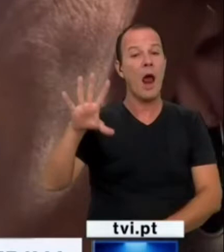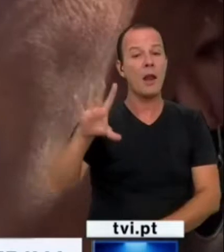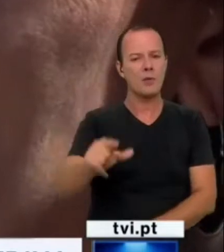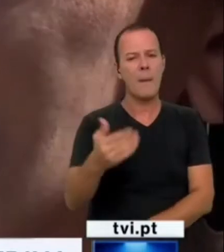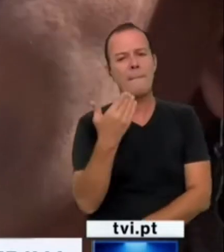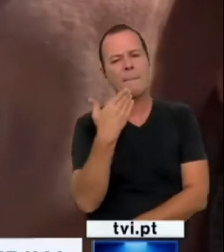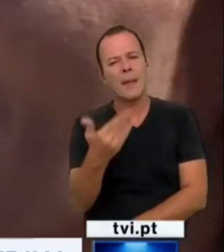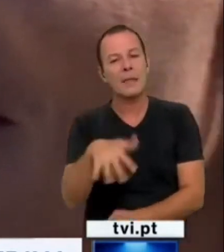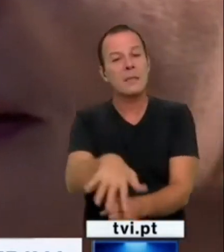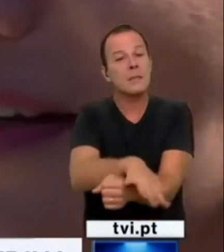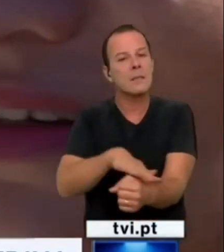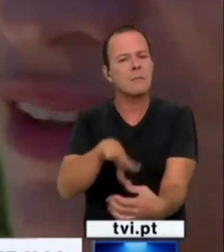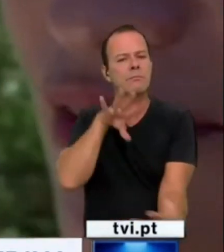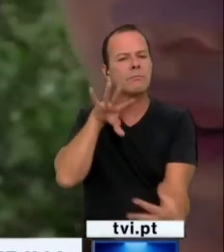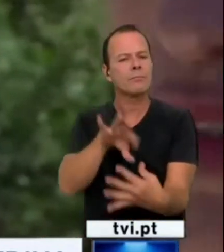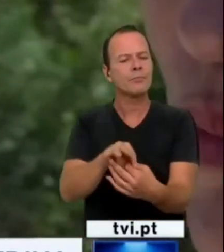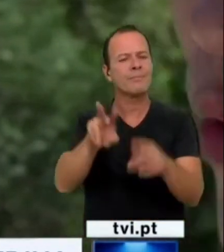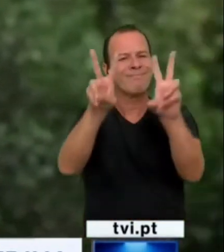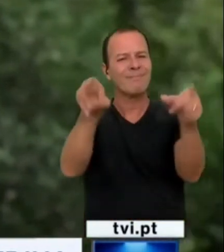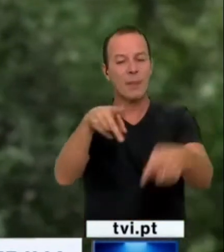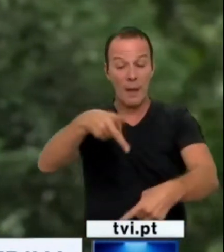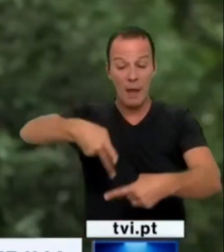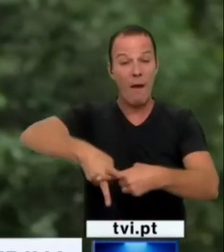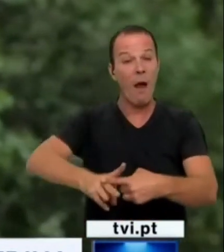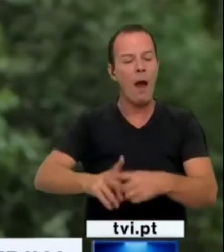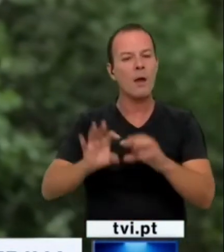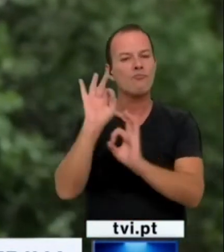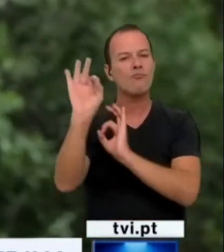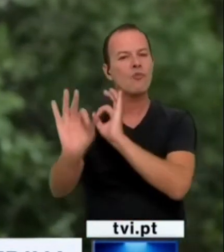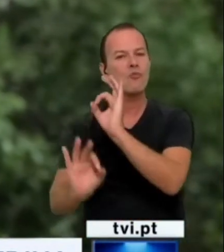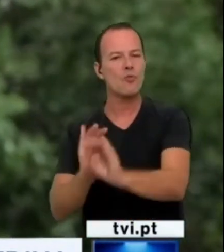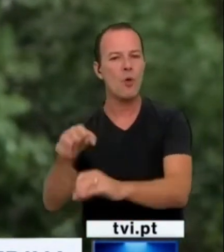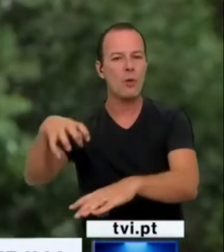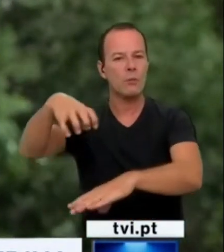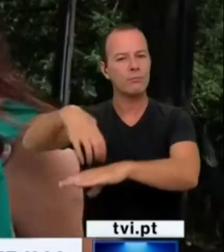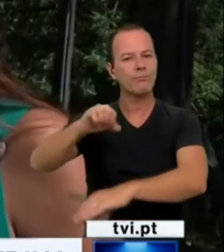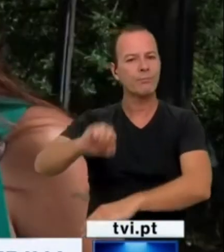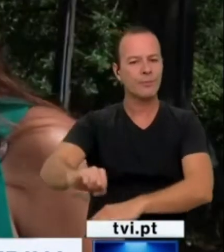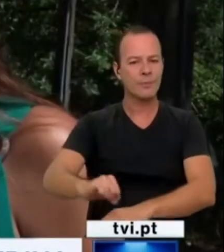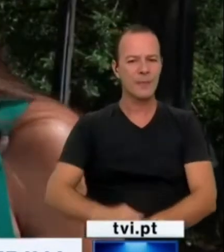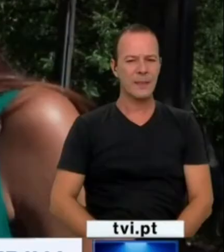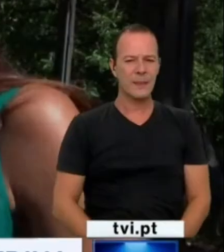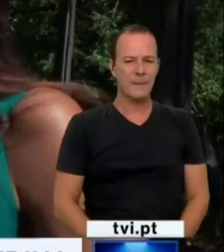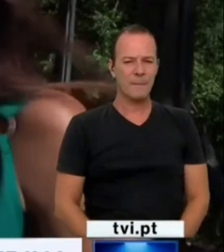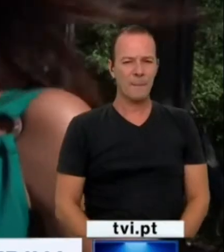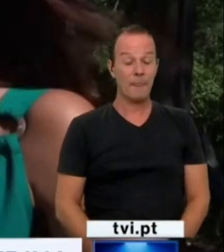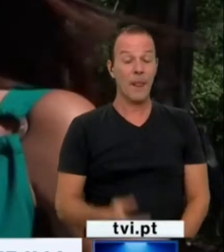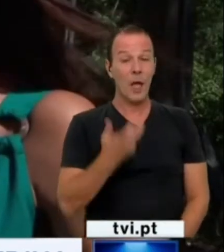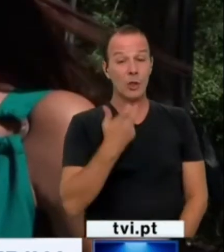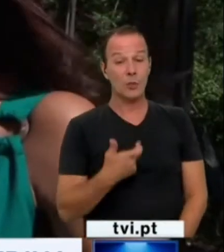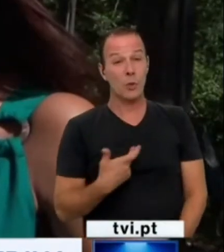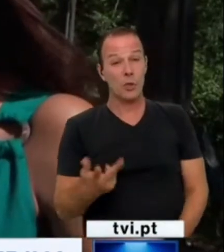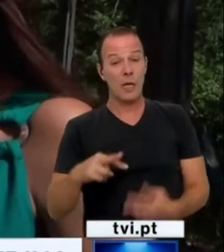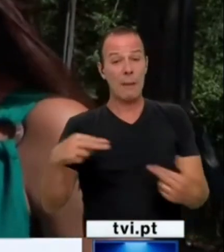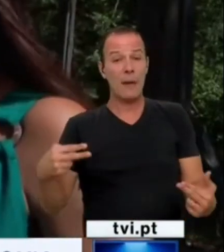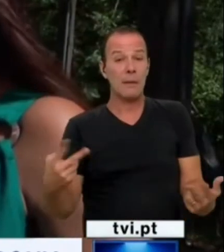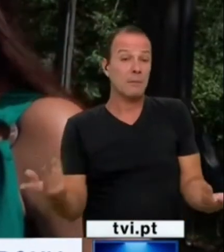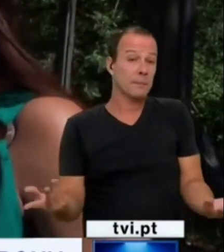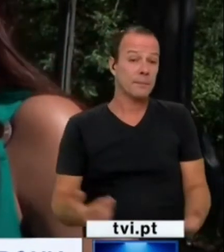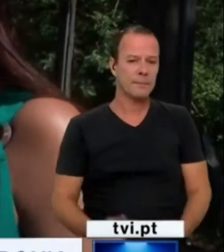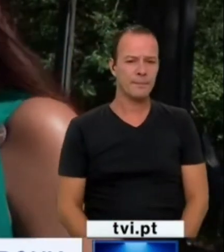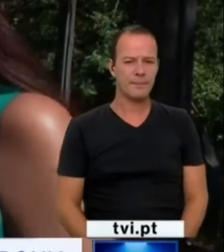pediu um ponto de situação quanto à requalificação e conservação do espaço. A resposta da Câmara